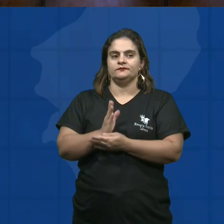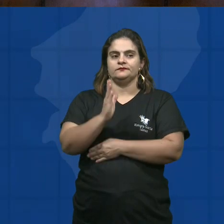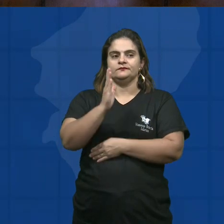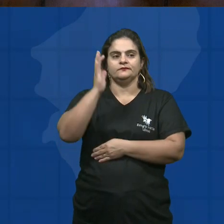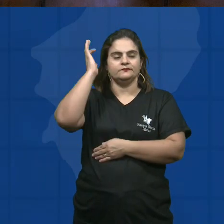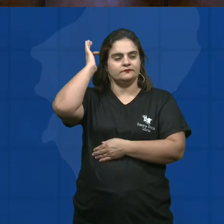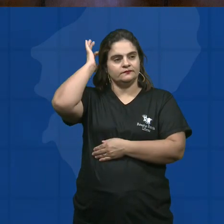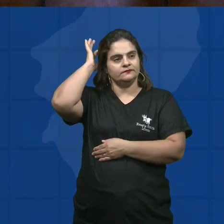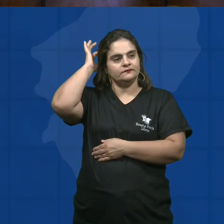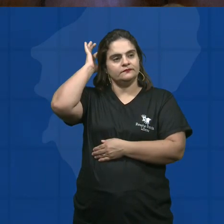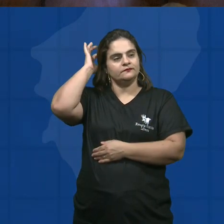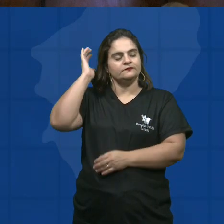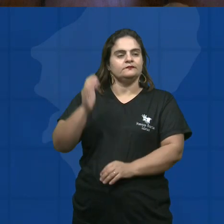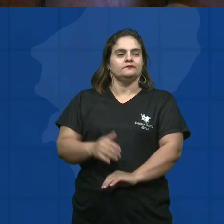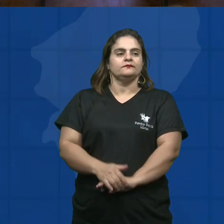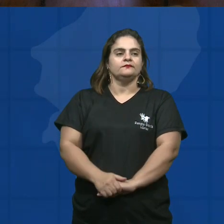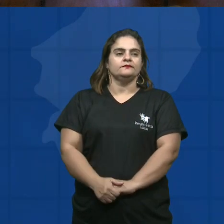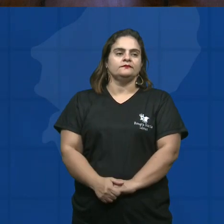aprovado.